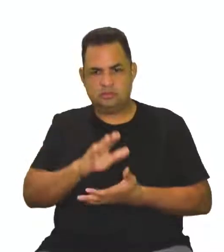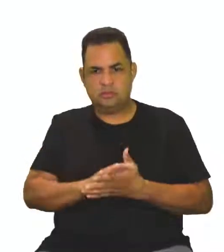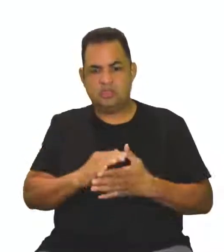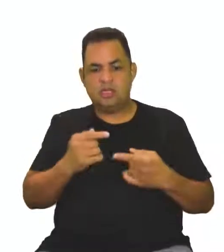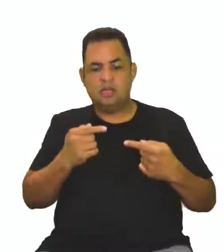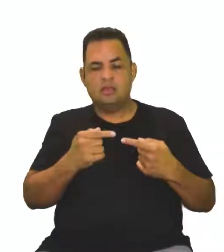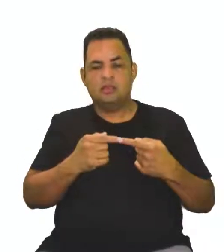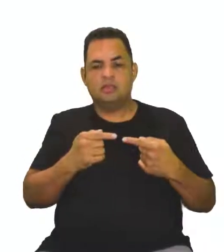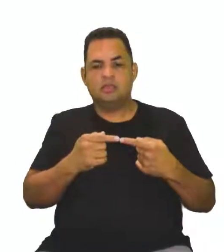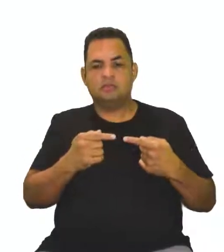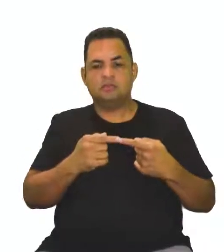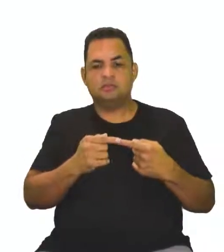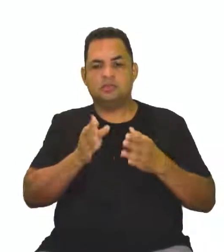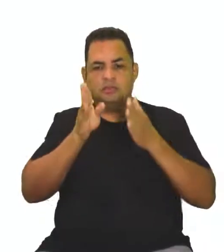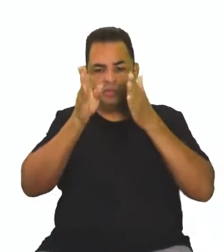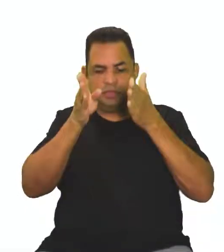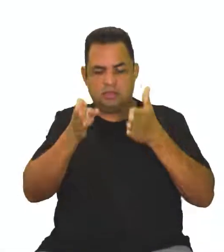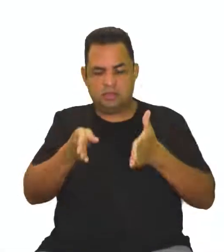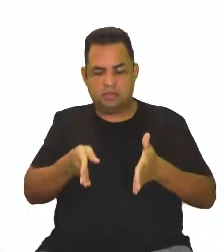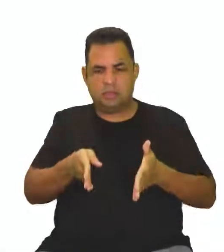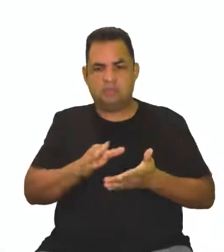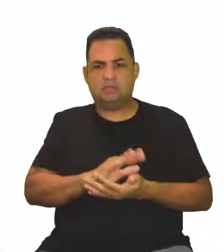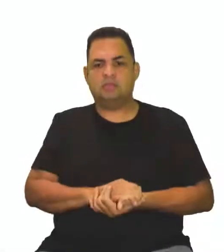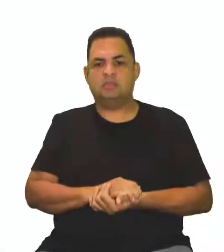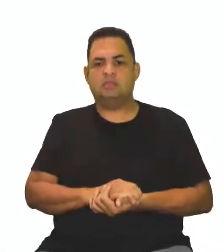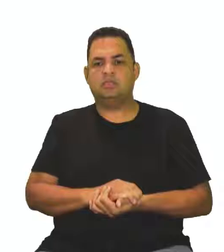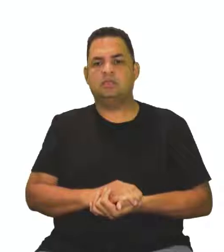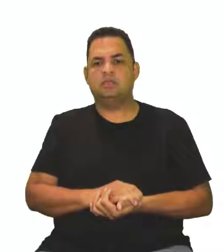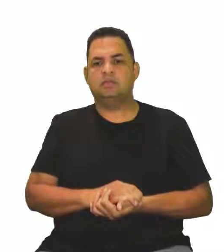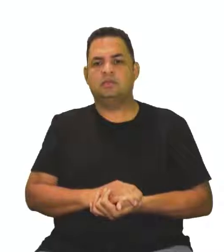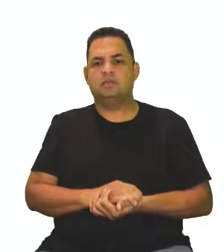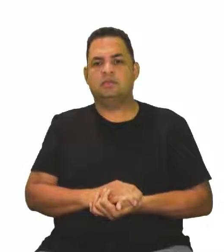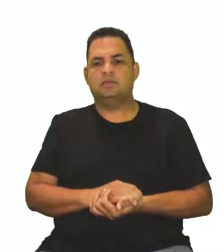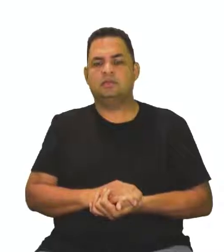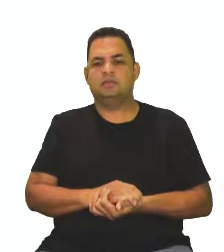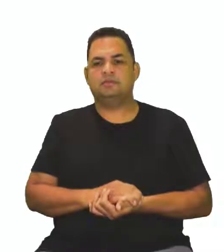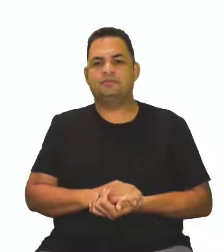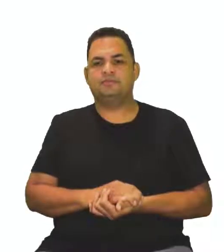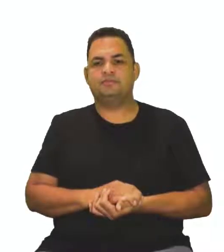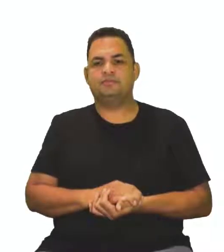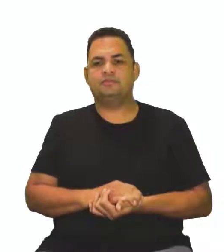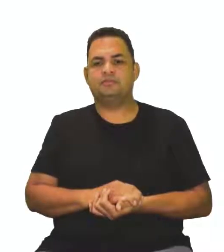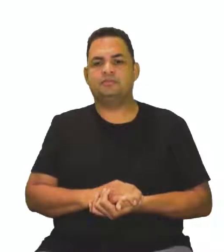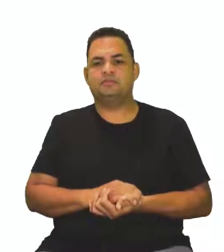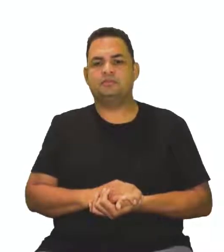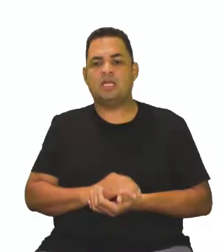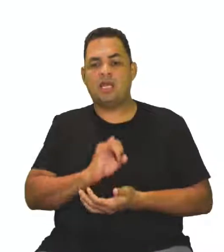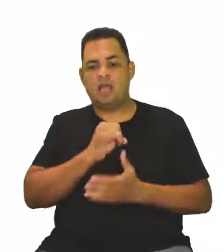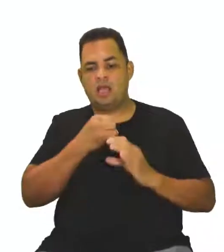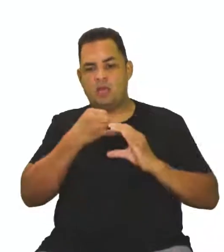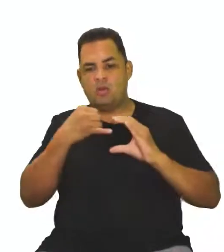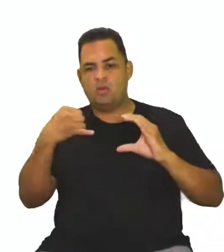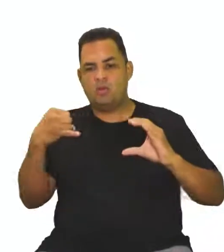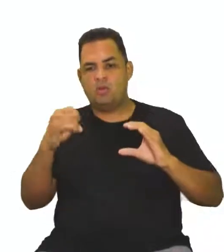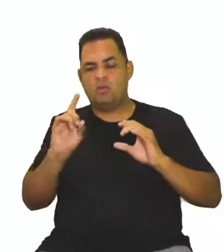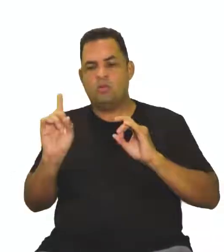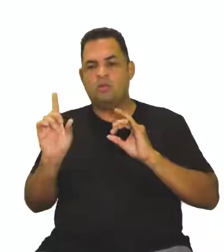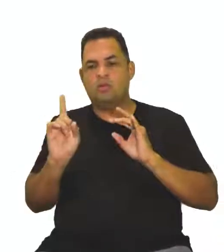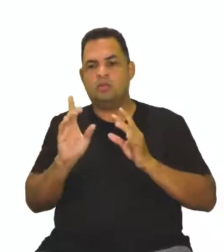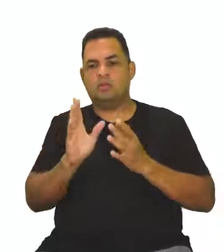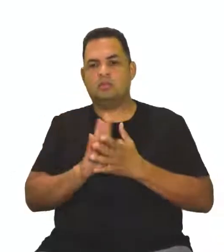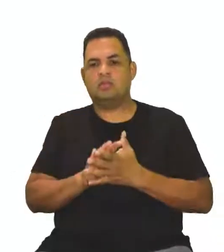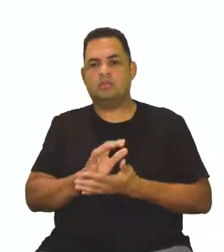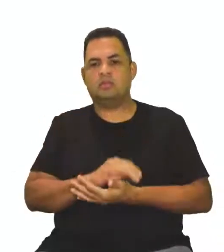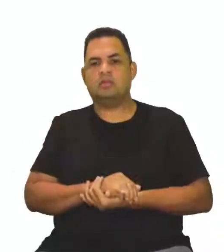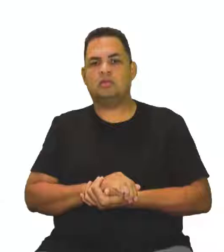associação em paralelo, tá bom? Na associação em paralelo, a corrente que passa em cada um, ela é